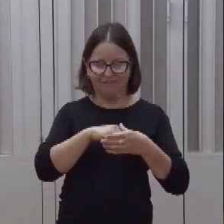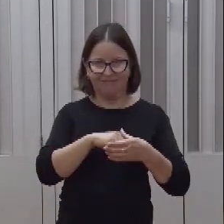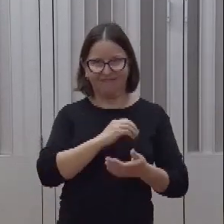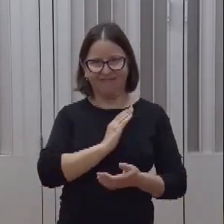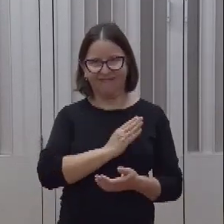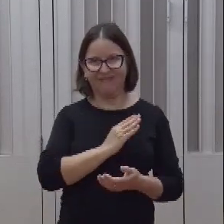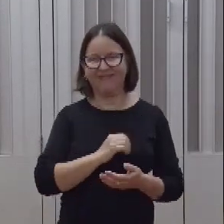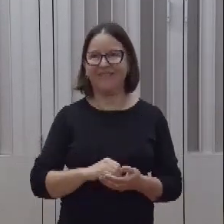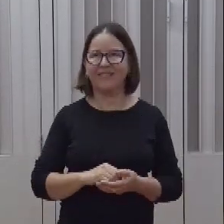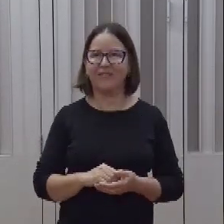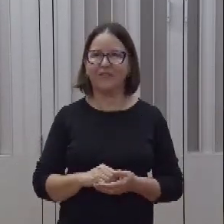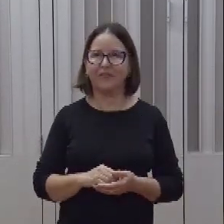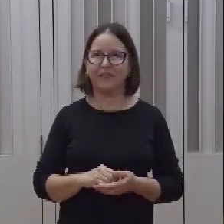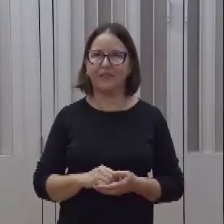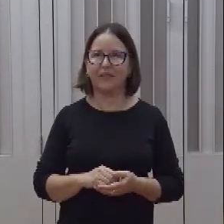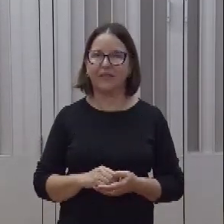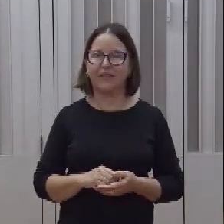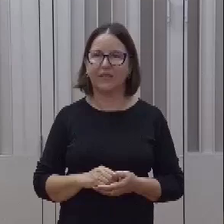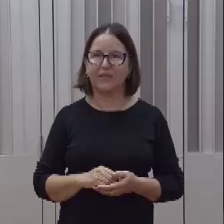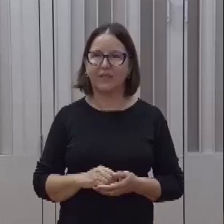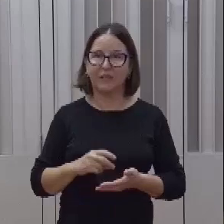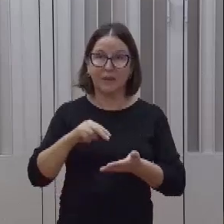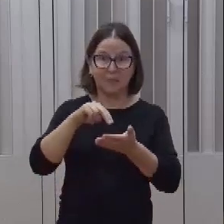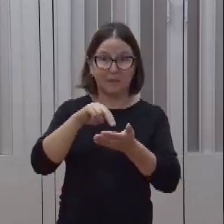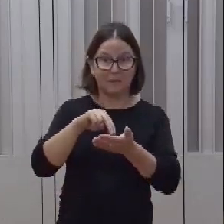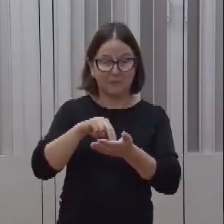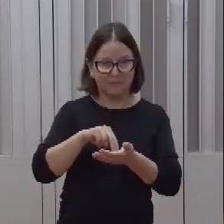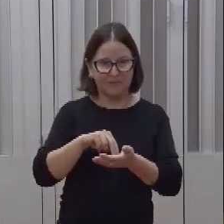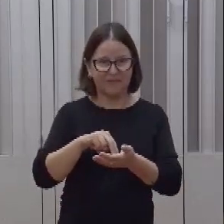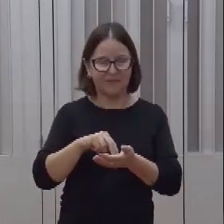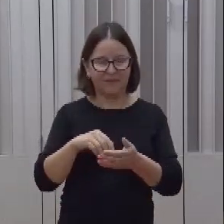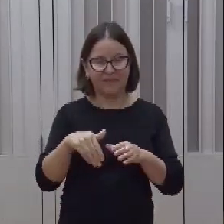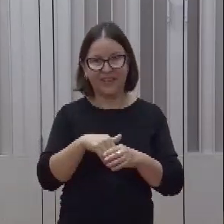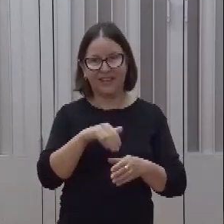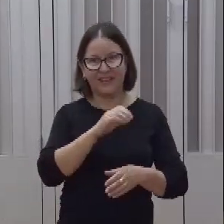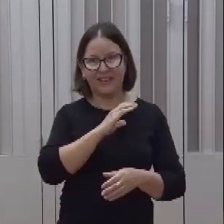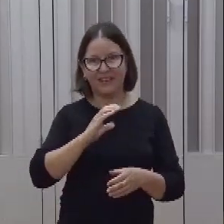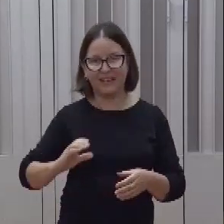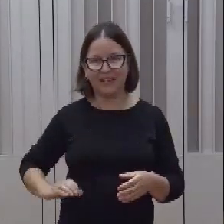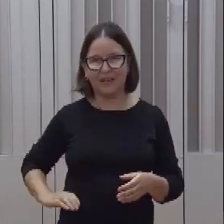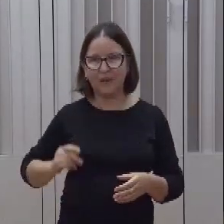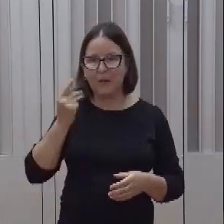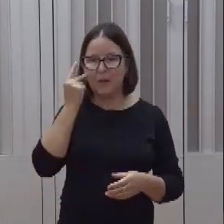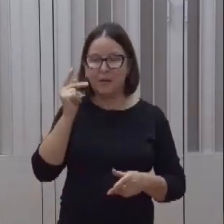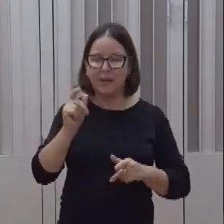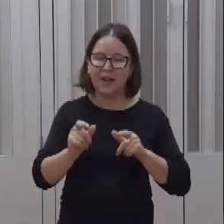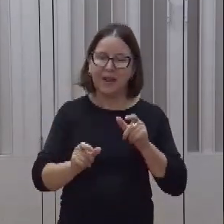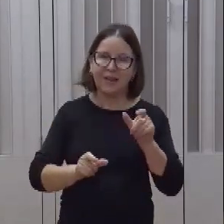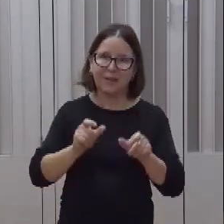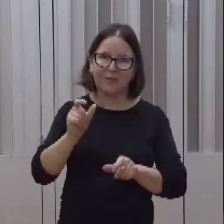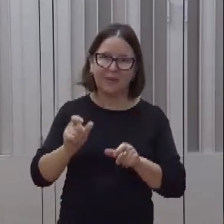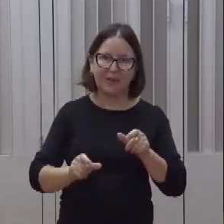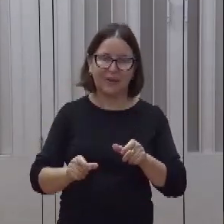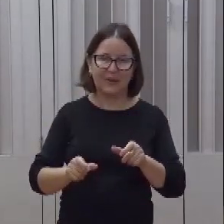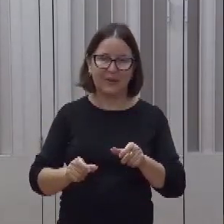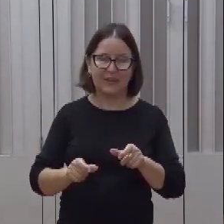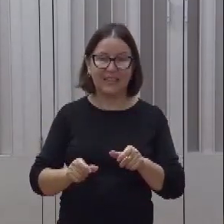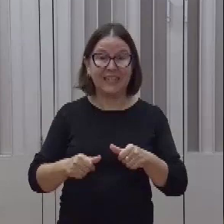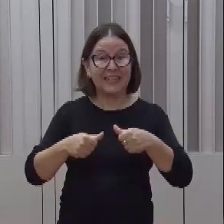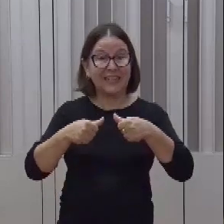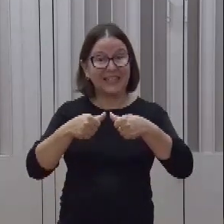em Cristo é uma coisa para aqueles que estão em Cristo.